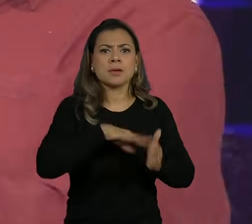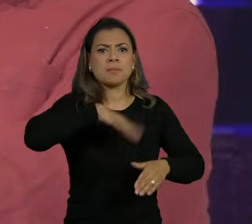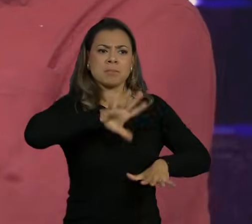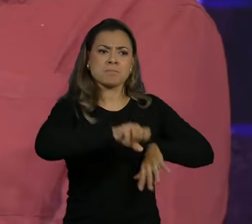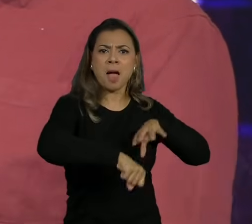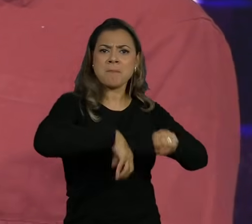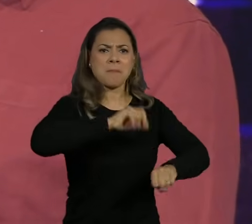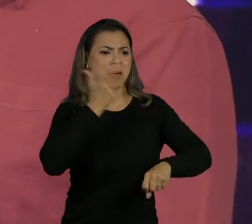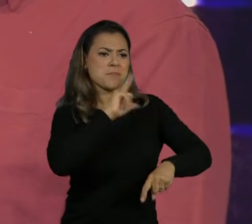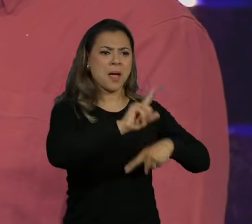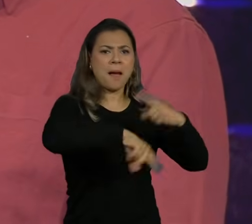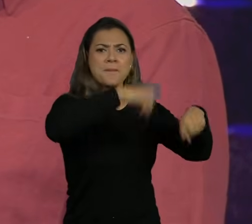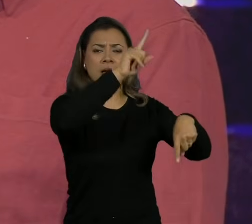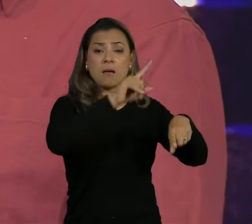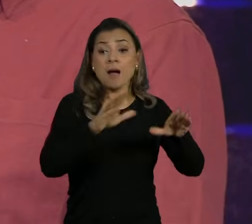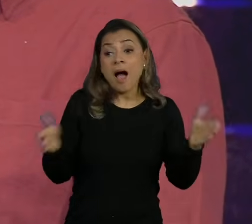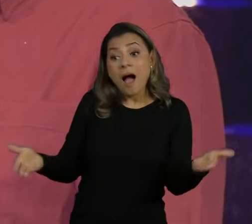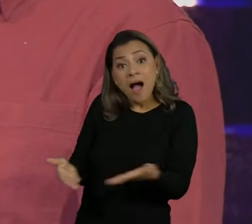o seu